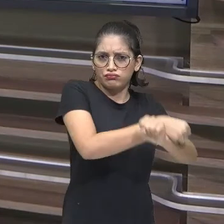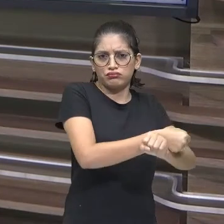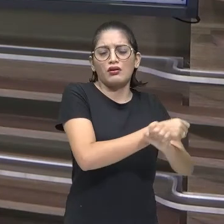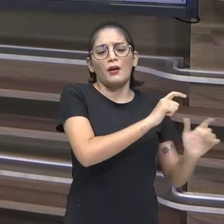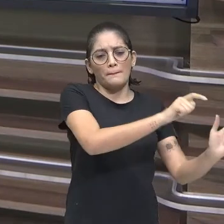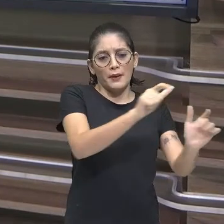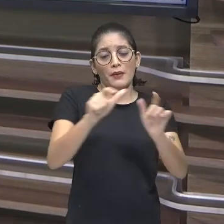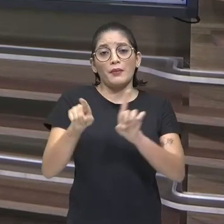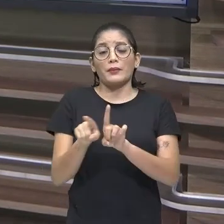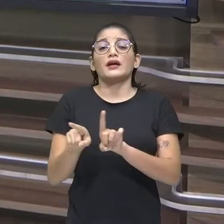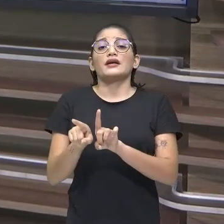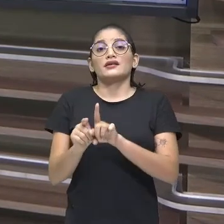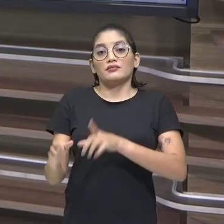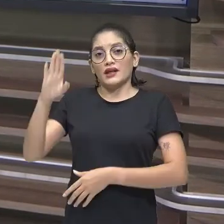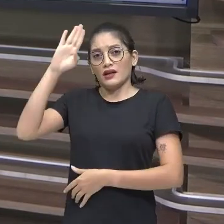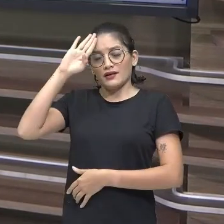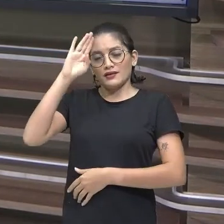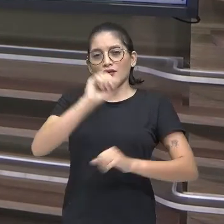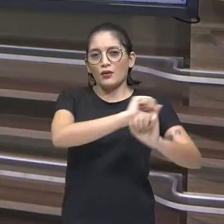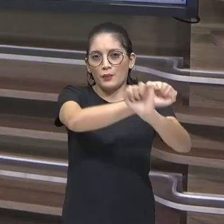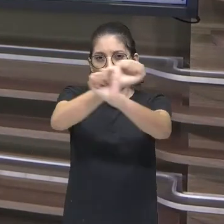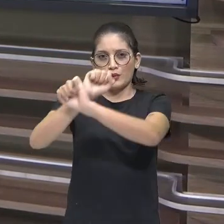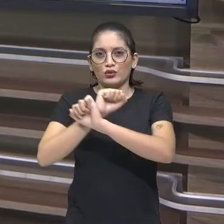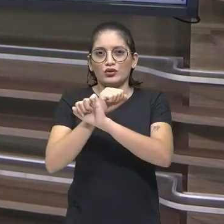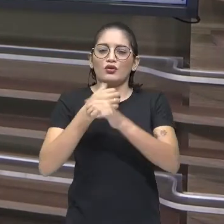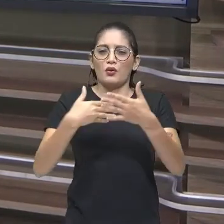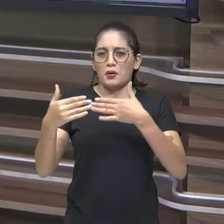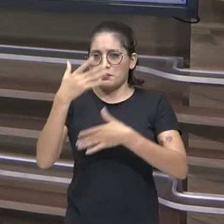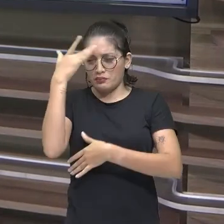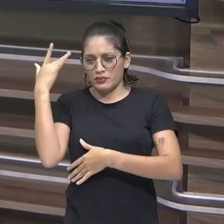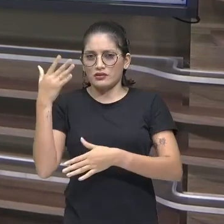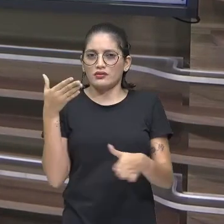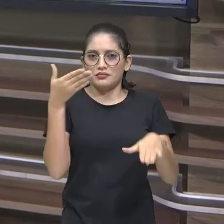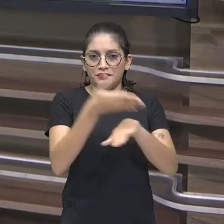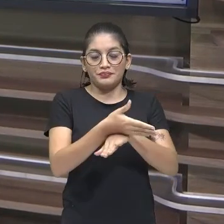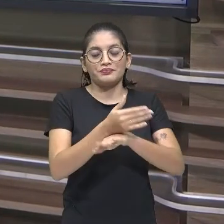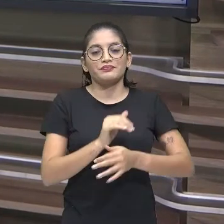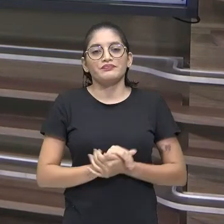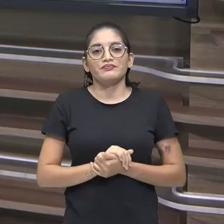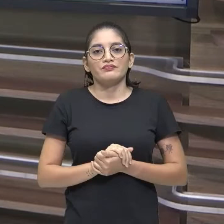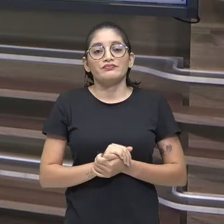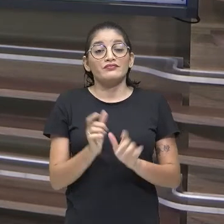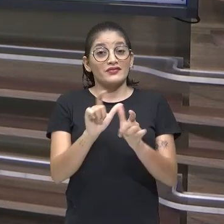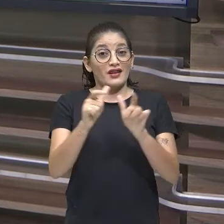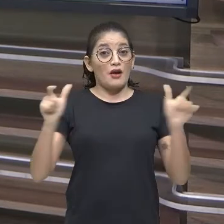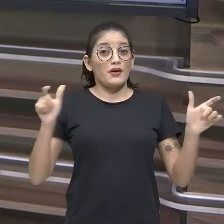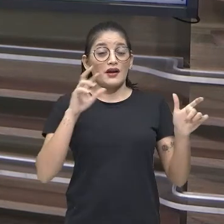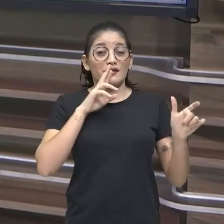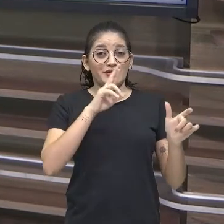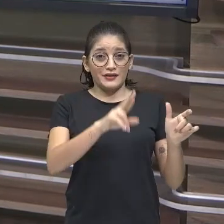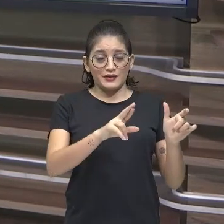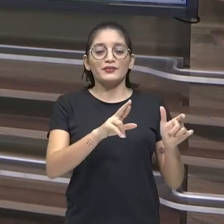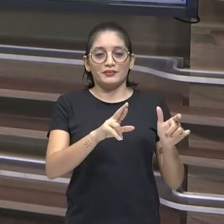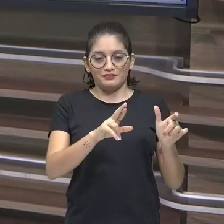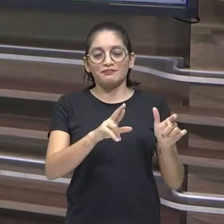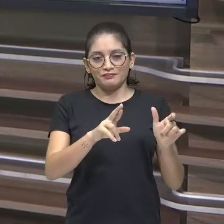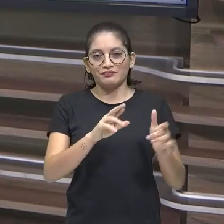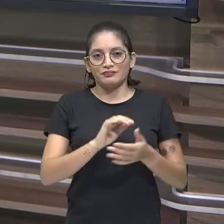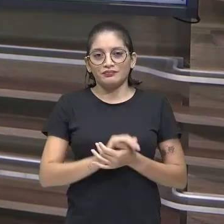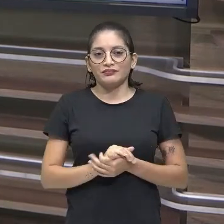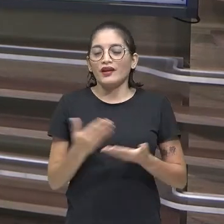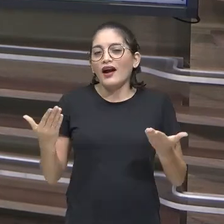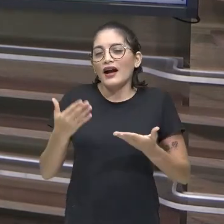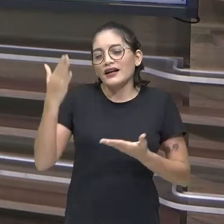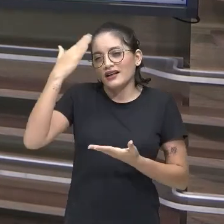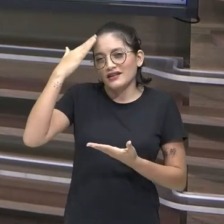dos soldados proteger contra invasores. A maioria de vocês aqui estão apostando nessa resposta. Vamos agora